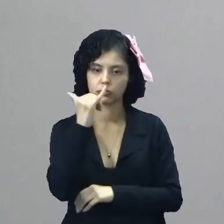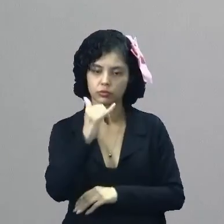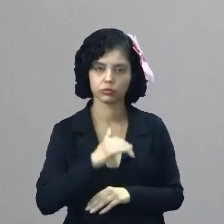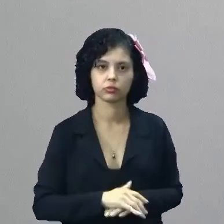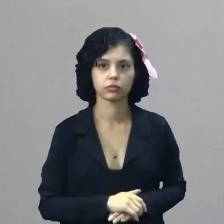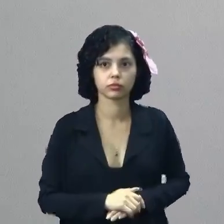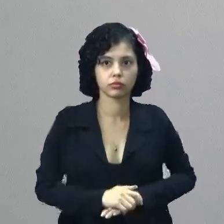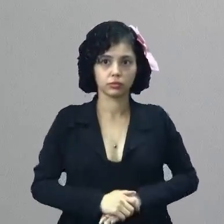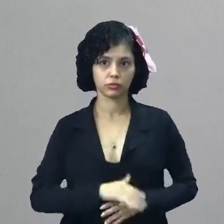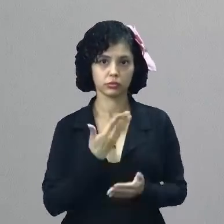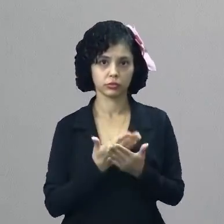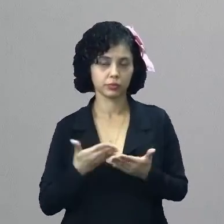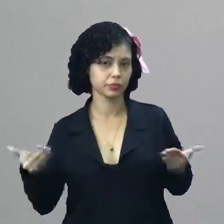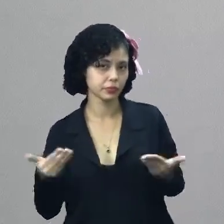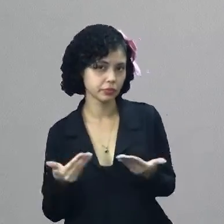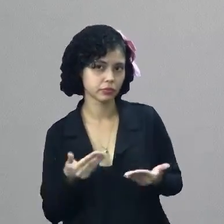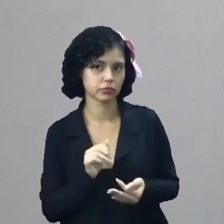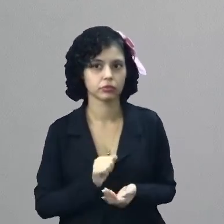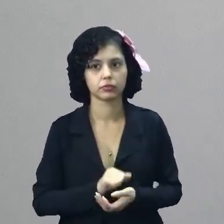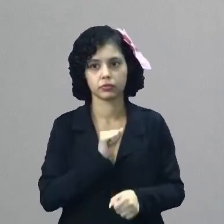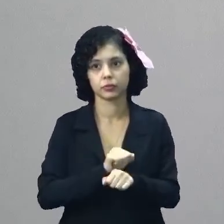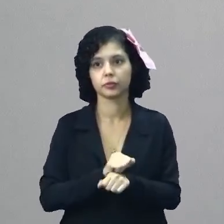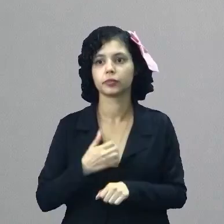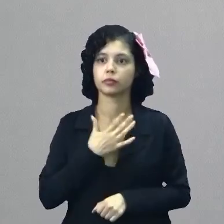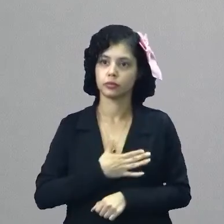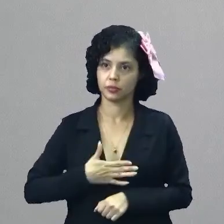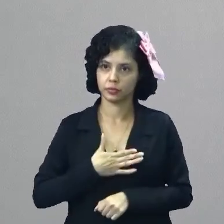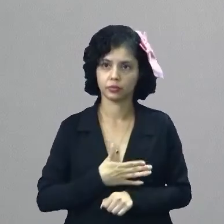elétrica. Então, essa foi a nossa aula de hoje. Espero que